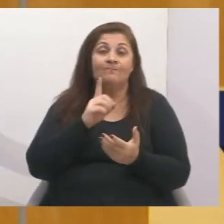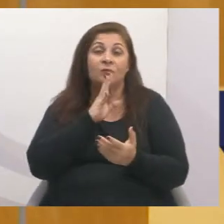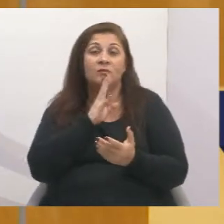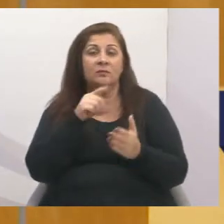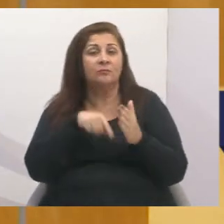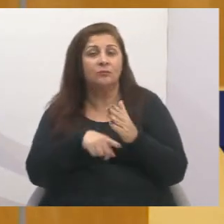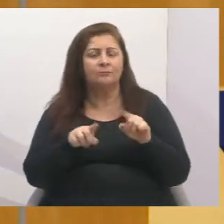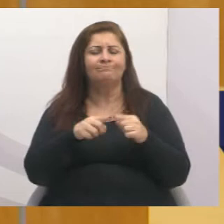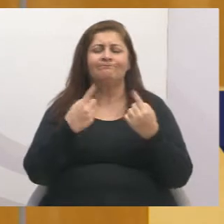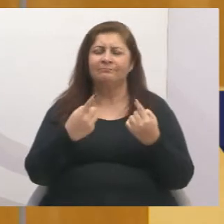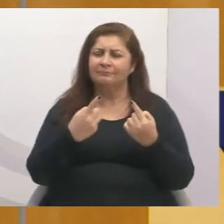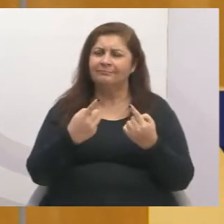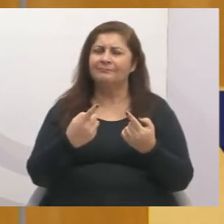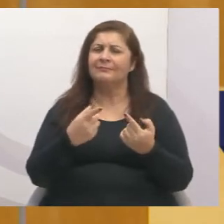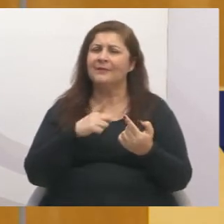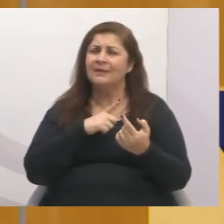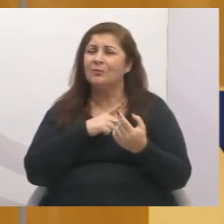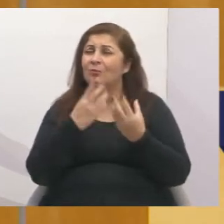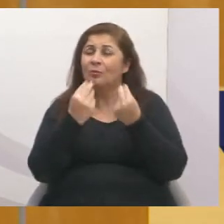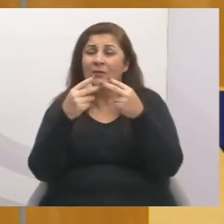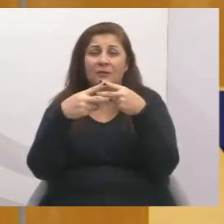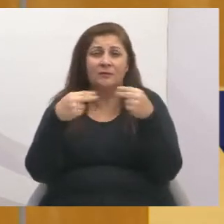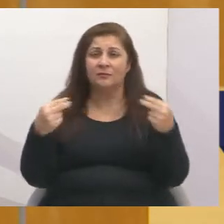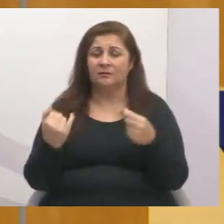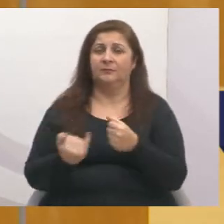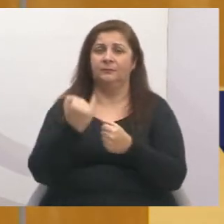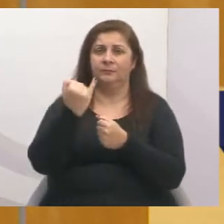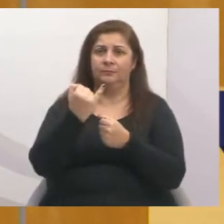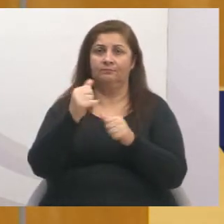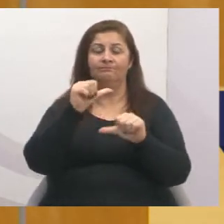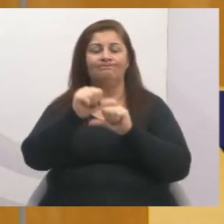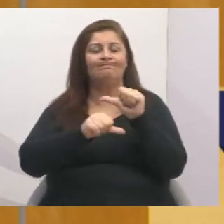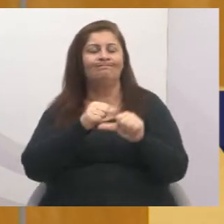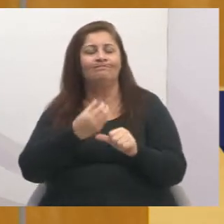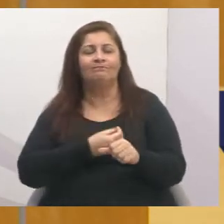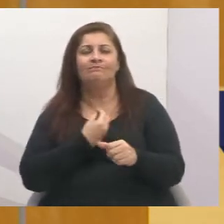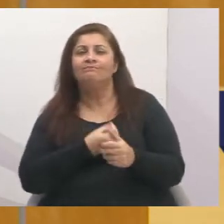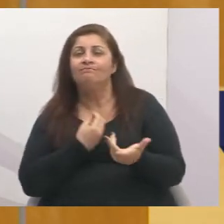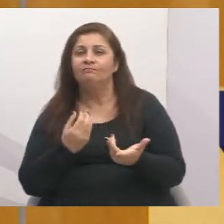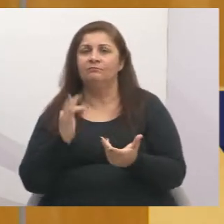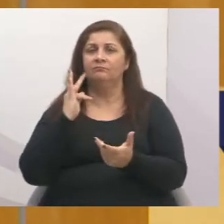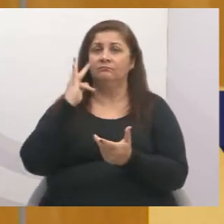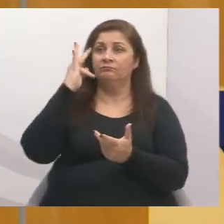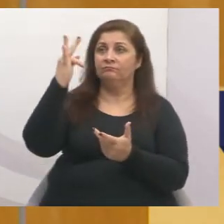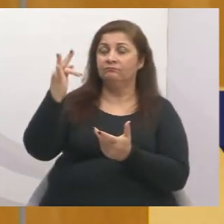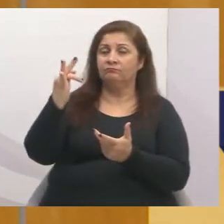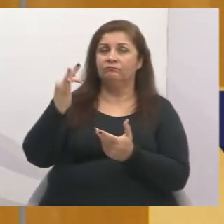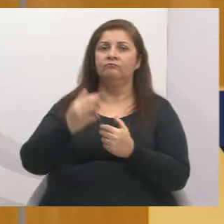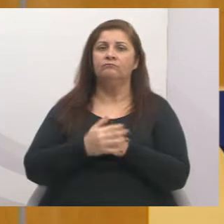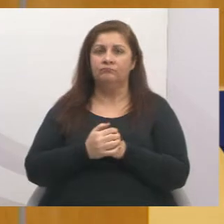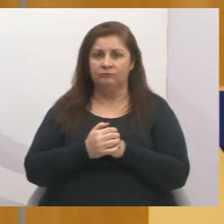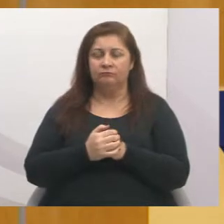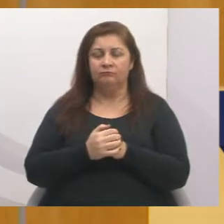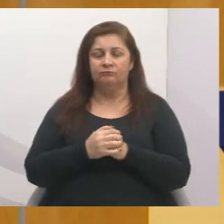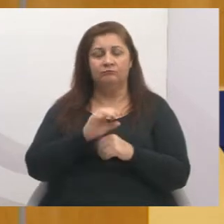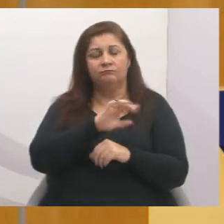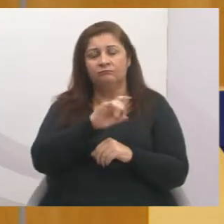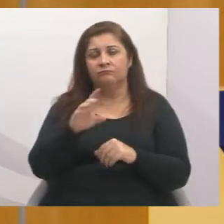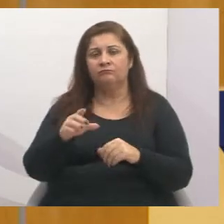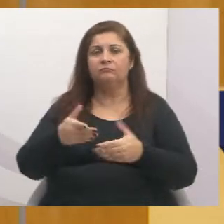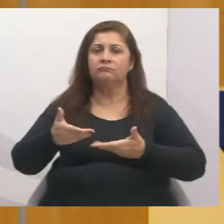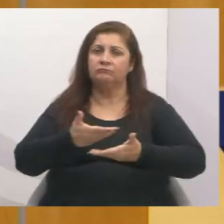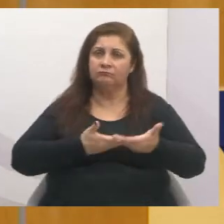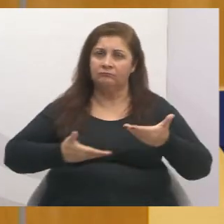muitos interesses legítimos, que altera a vida, a perspectiva de vida, o projeto de vida dos servidores